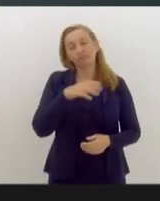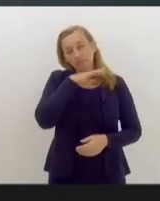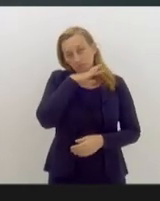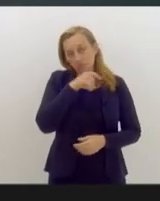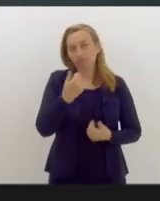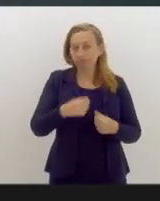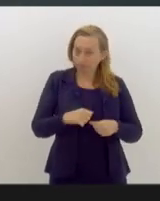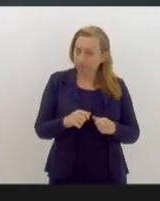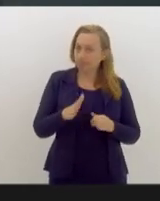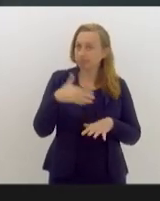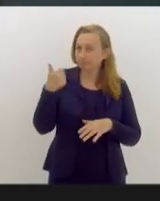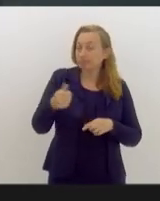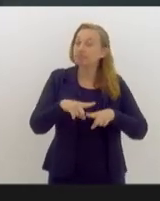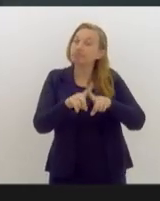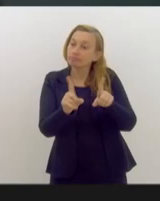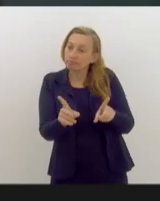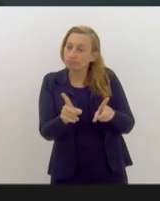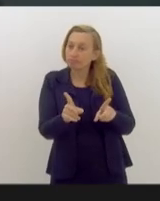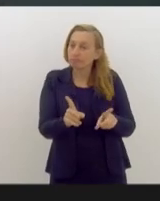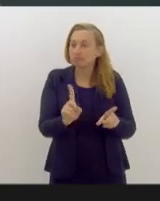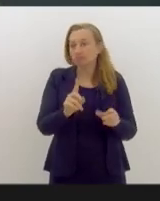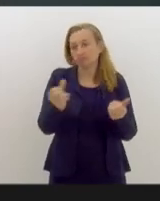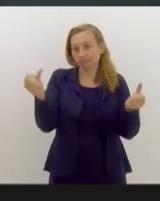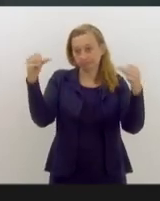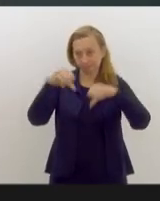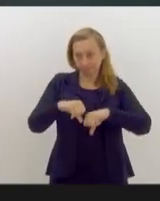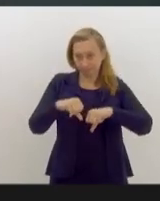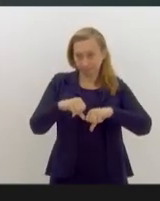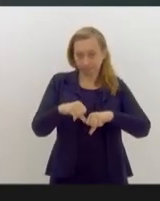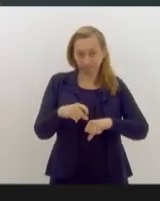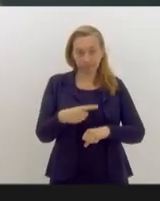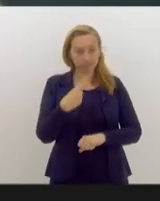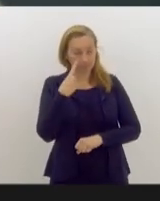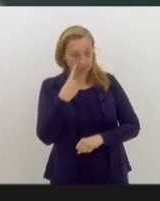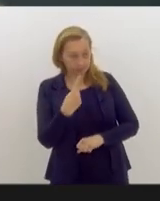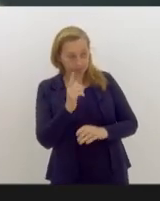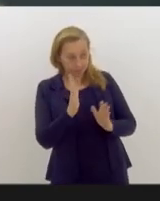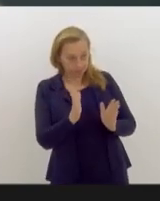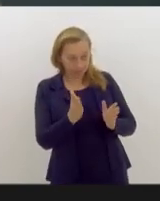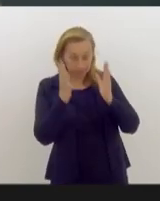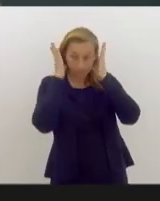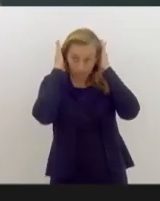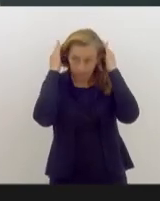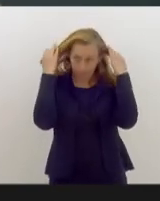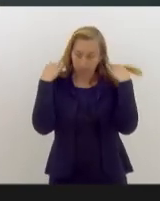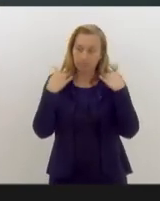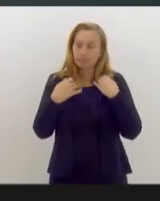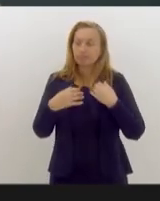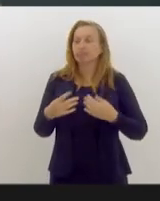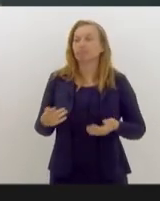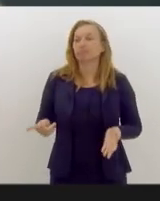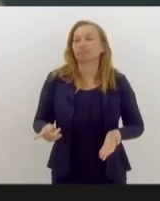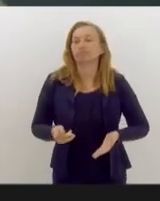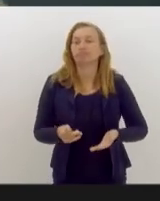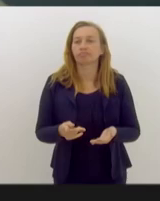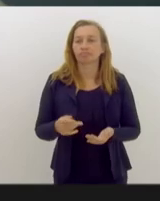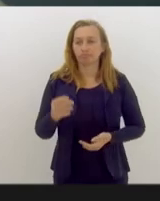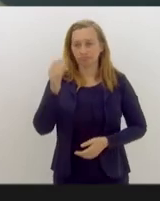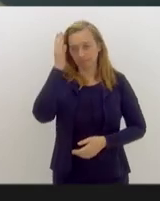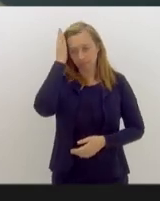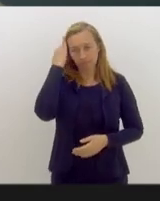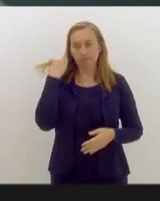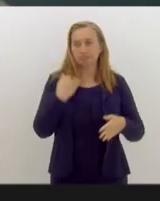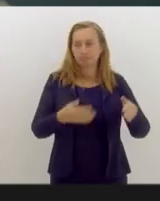precisava melhorar. Mas não piorar da forma como essa reforma veio a fazer durante